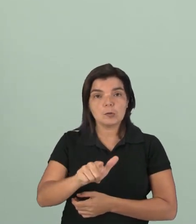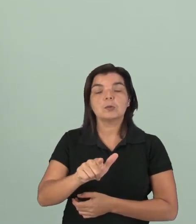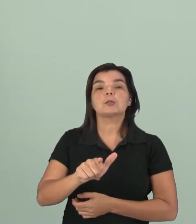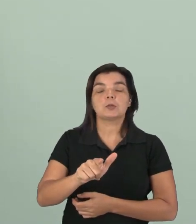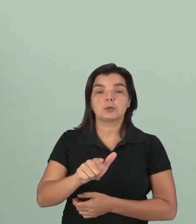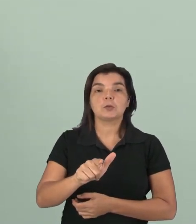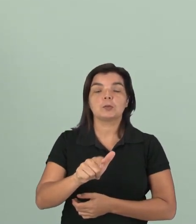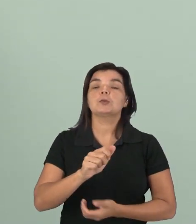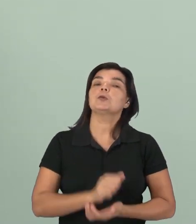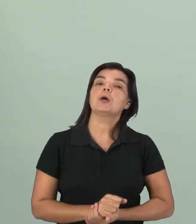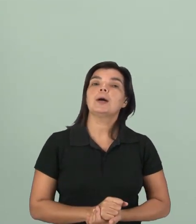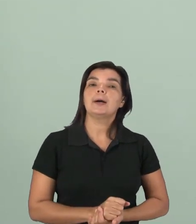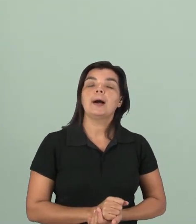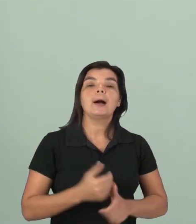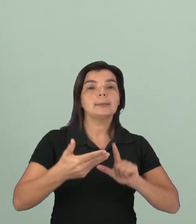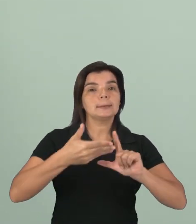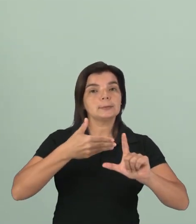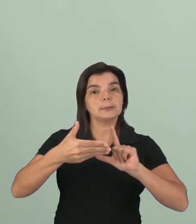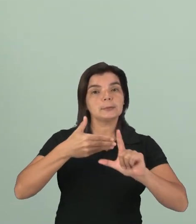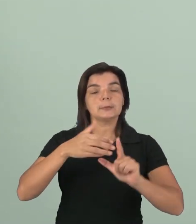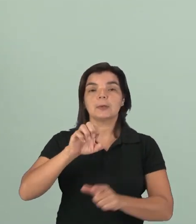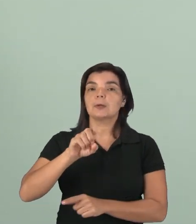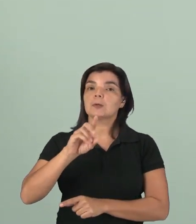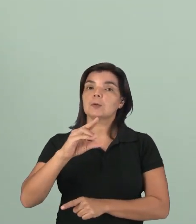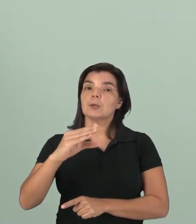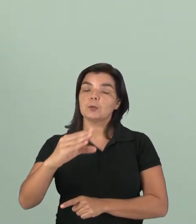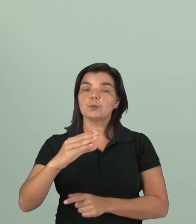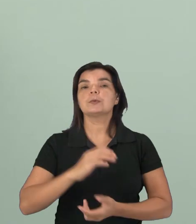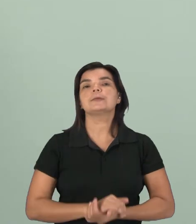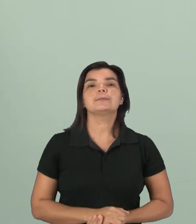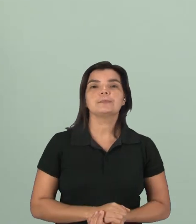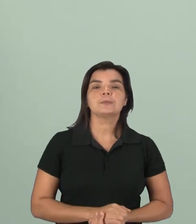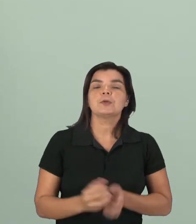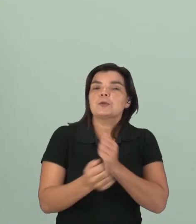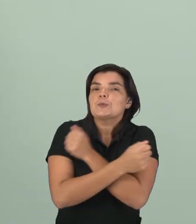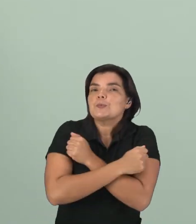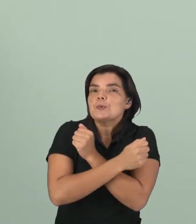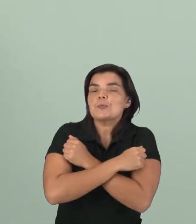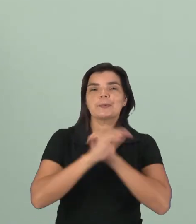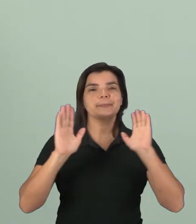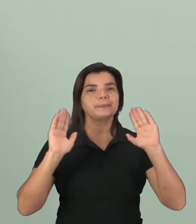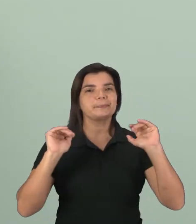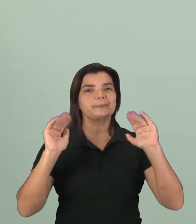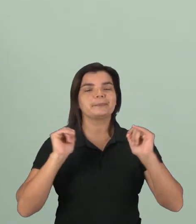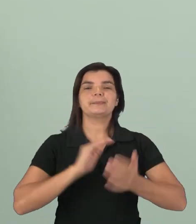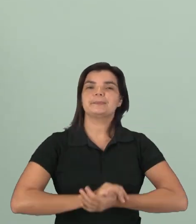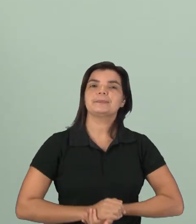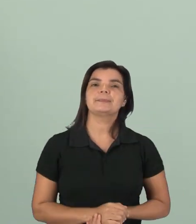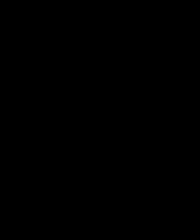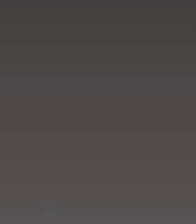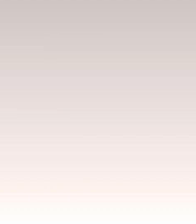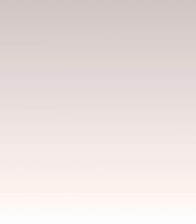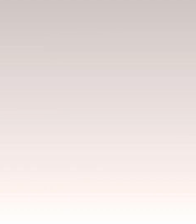aula ou qualquer outro componente curricular, basta acessar a plataforma Eduque. Um abraço e até a próxima!